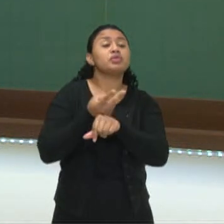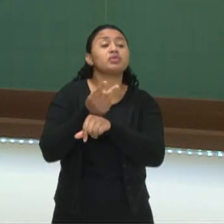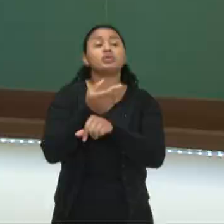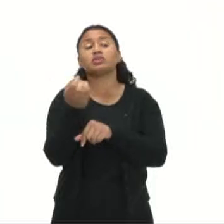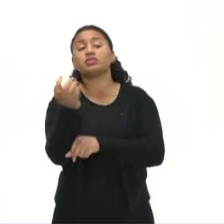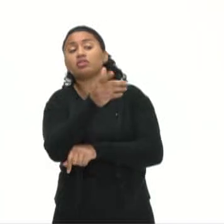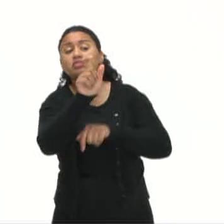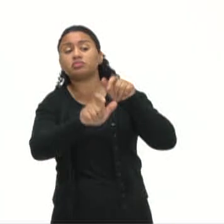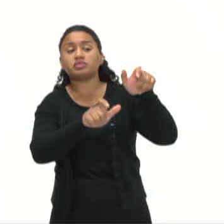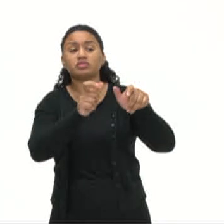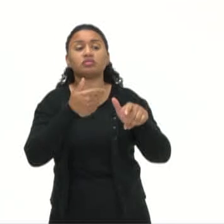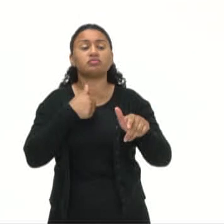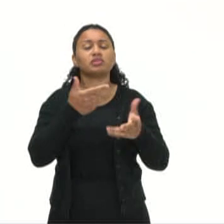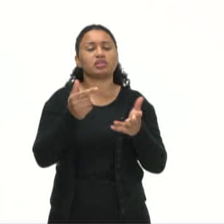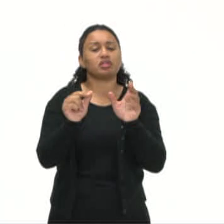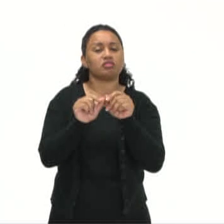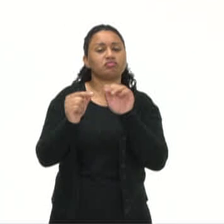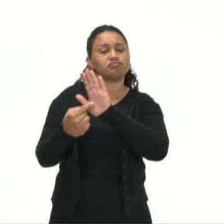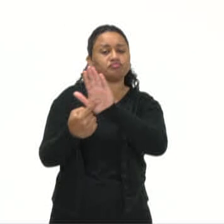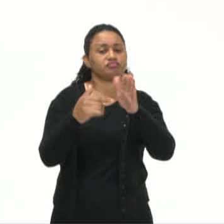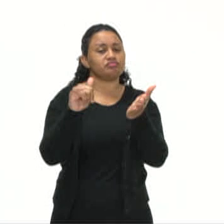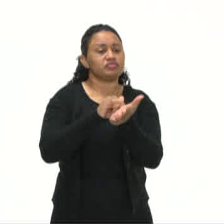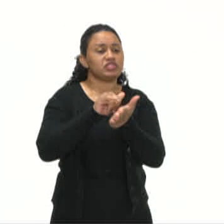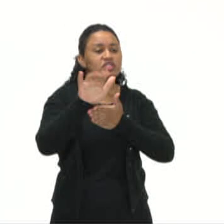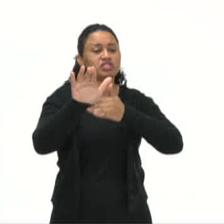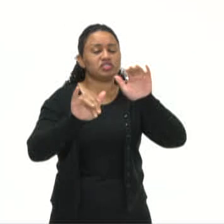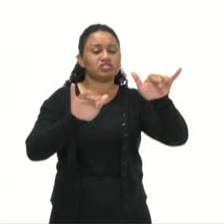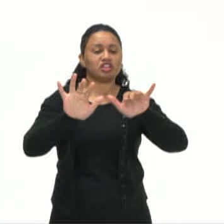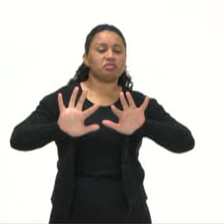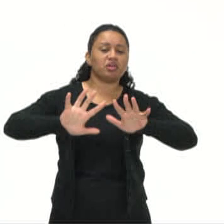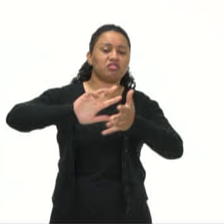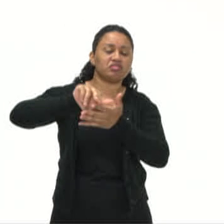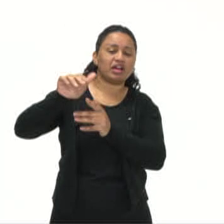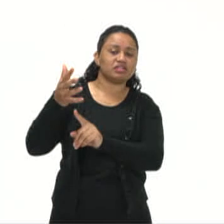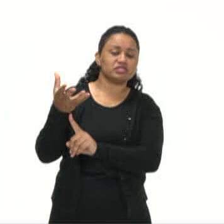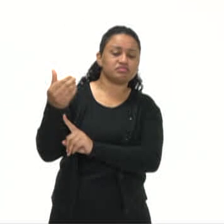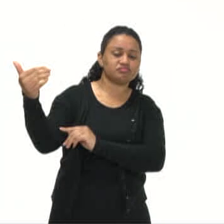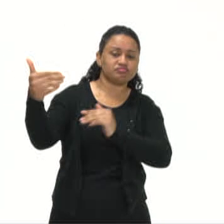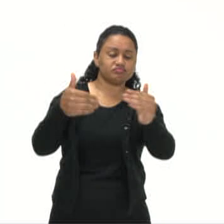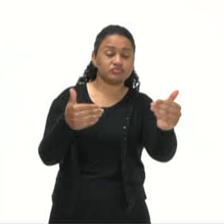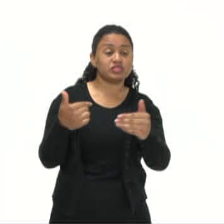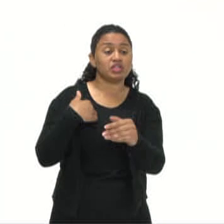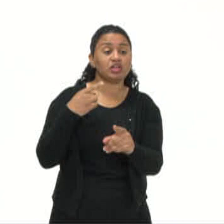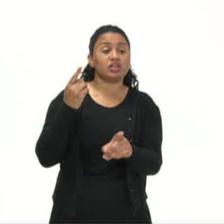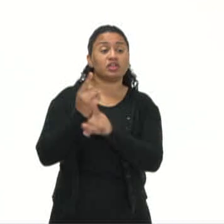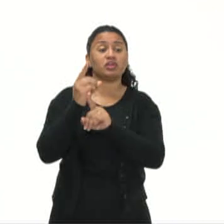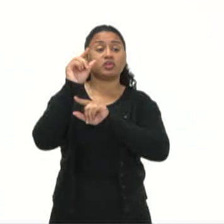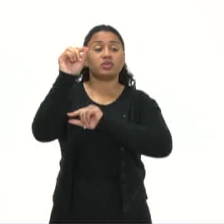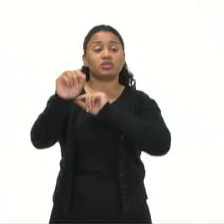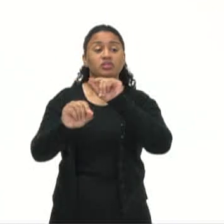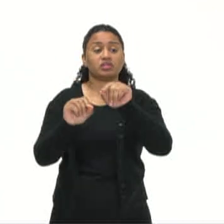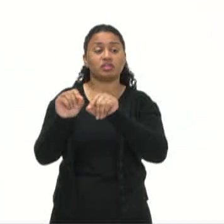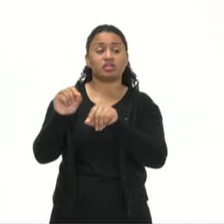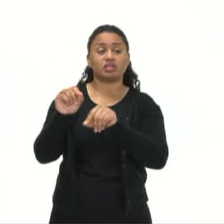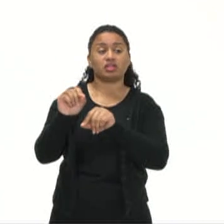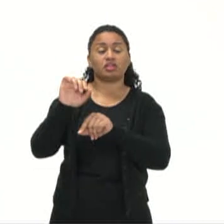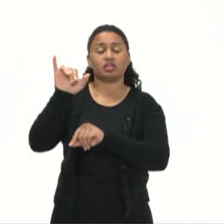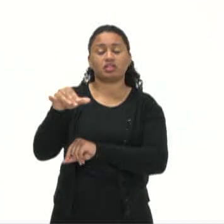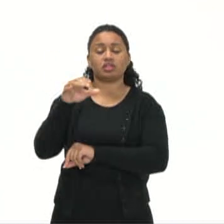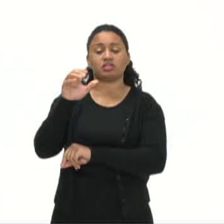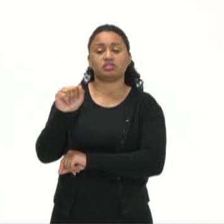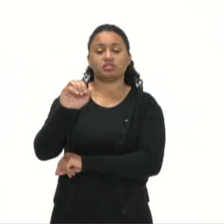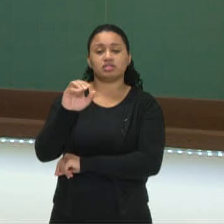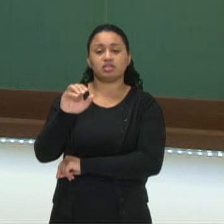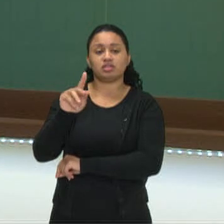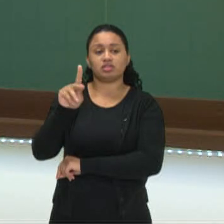em Nova York, que convida todos os artistas amadores e profissionais a participarem, ela descobre Samuel Pollock. Jackson Pollock. Quando